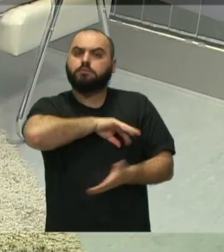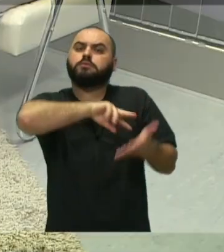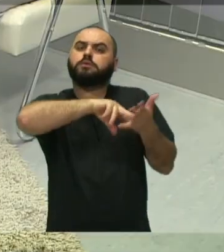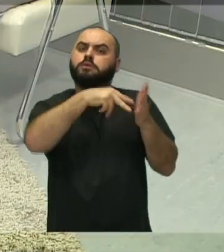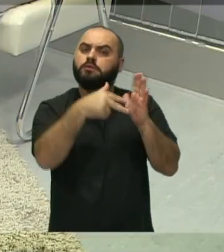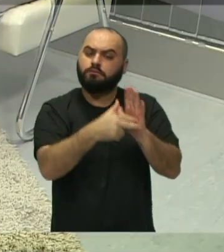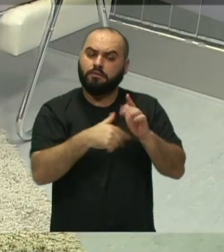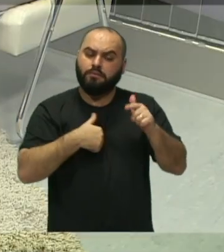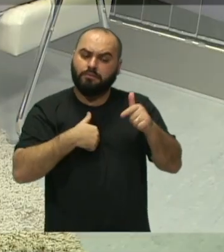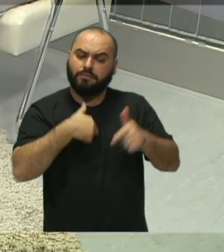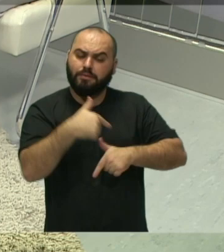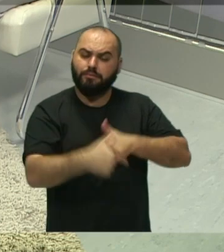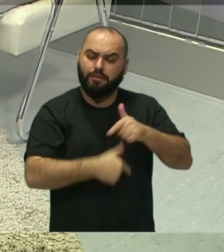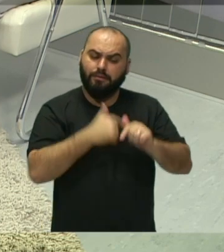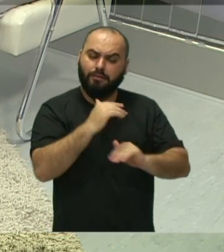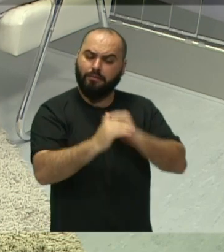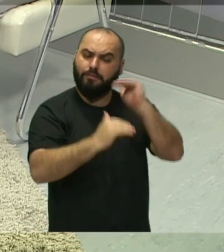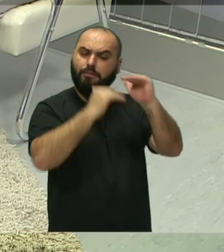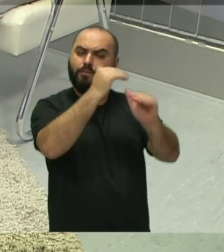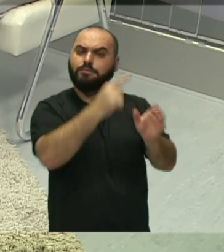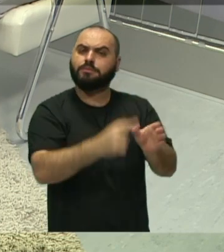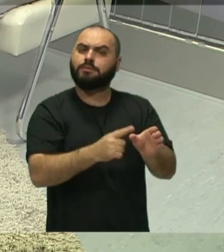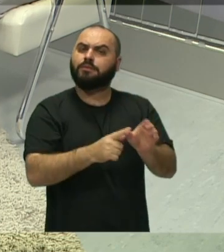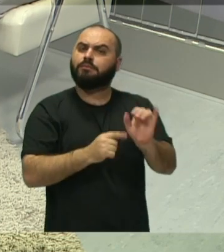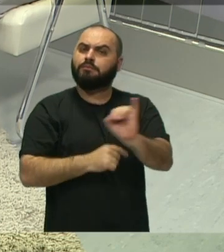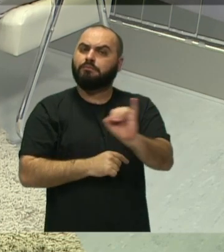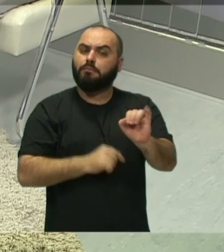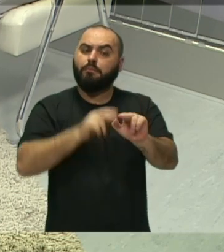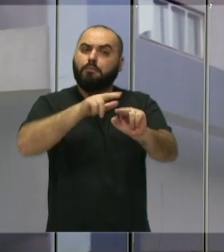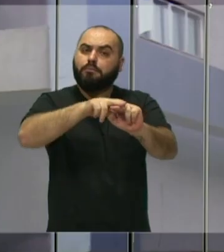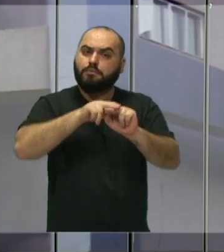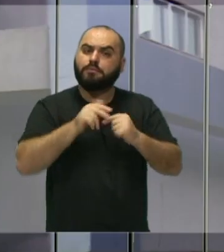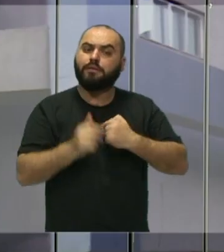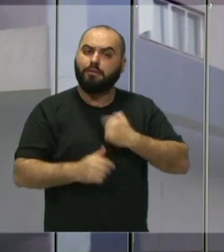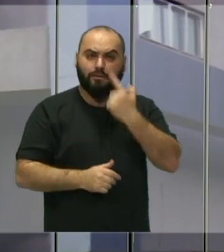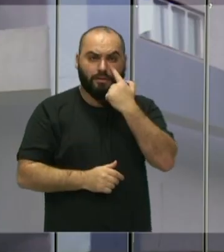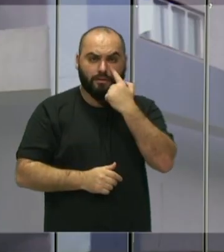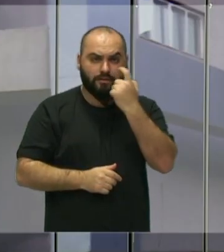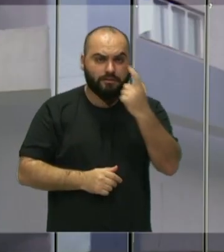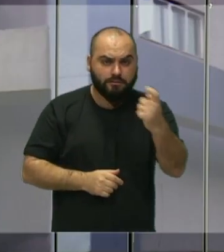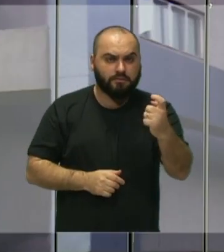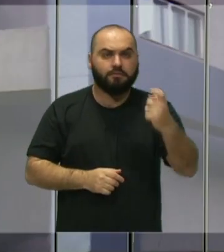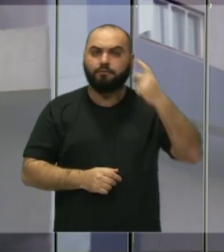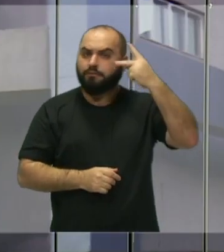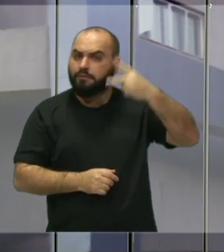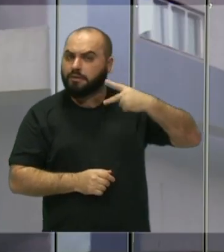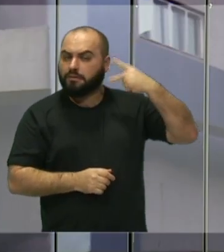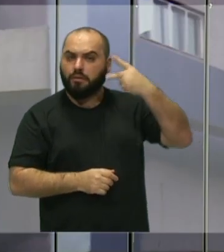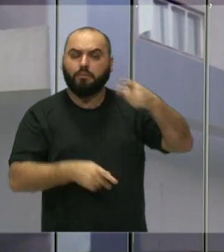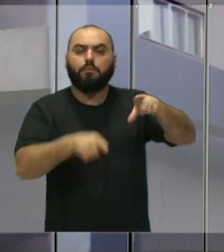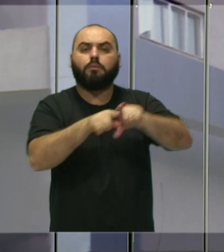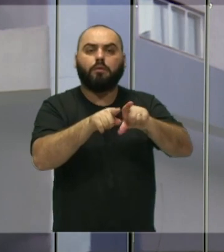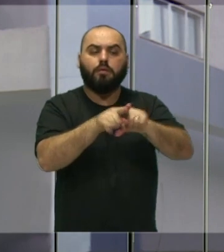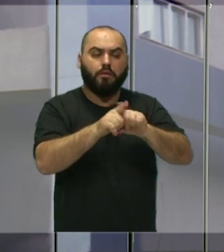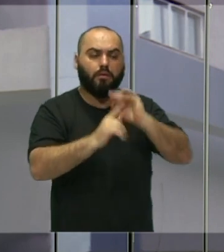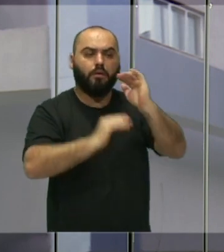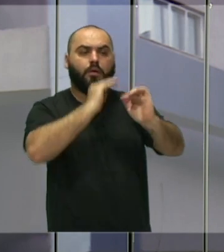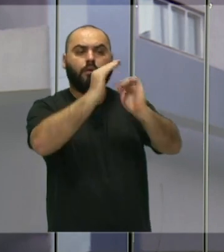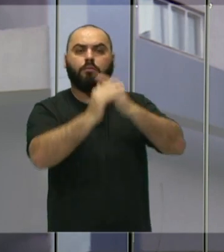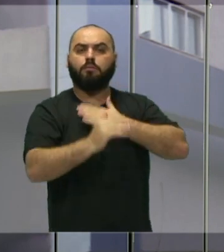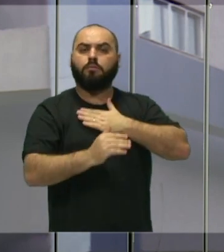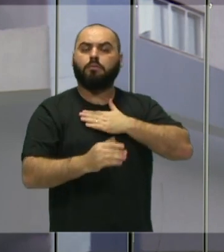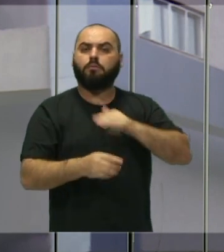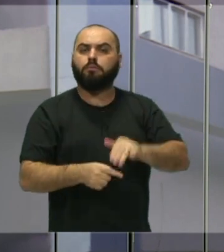desenvolvimento da minha cidade. Então, eu estou interessado, enquanto vereador, no desenvolvimento do meu município,